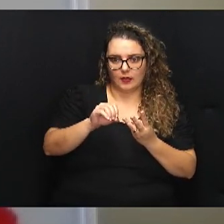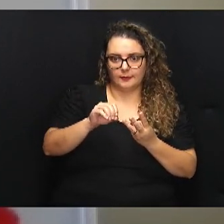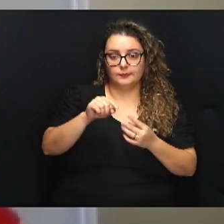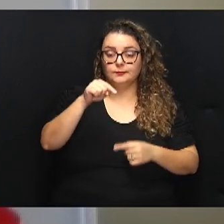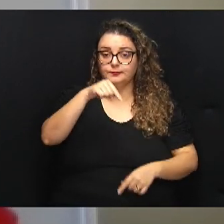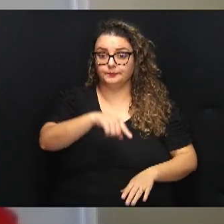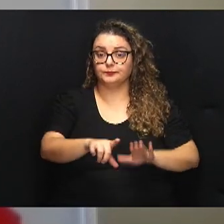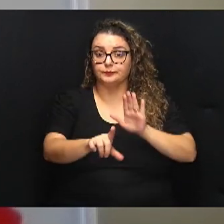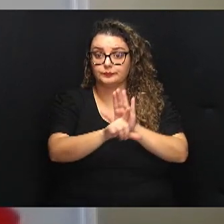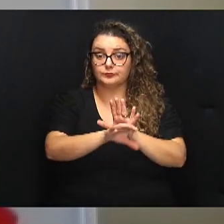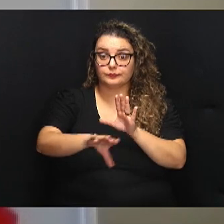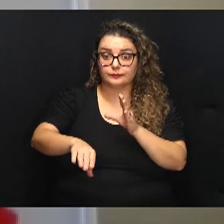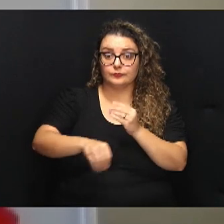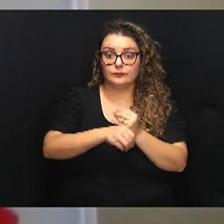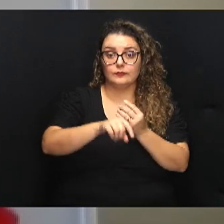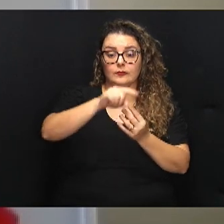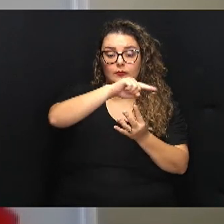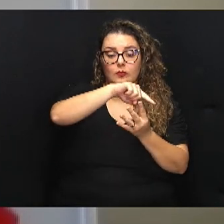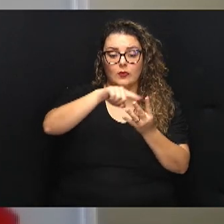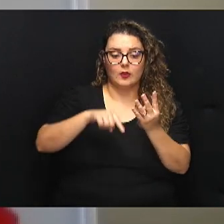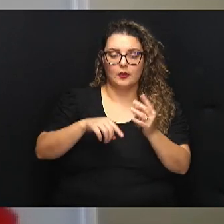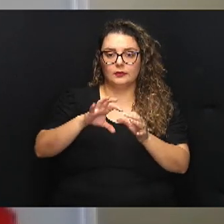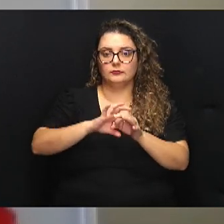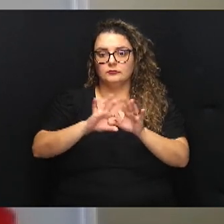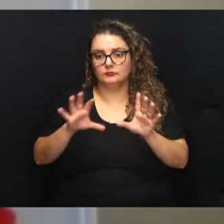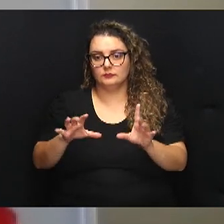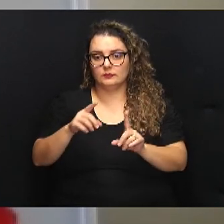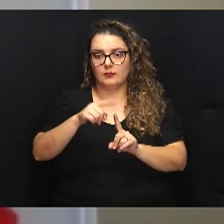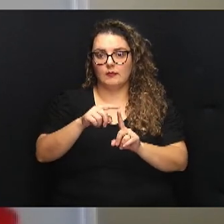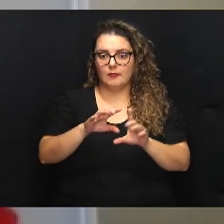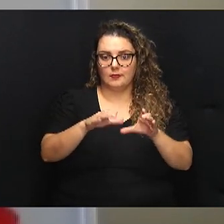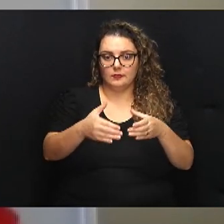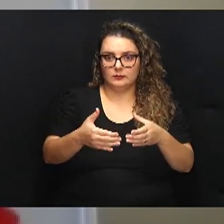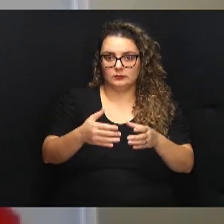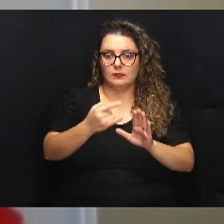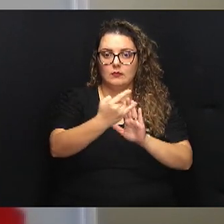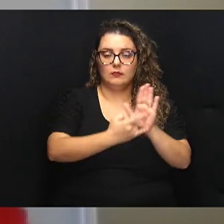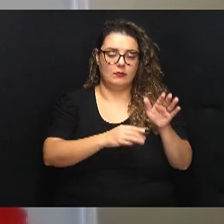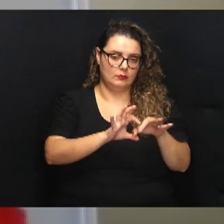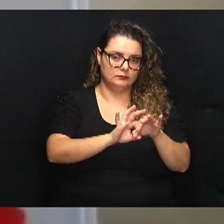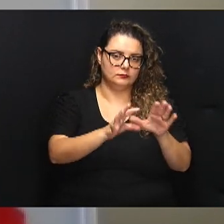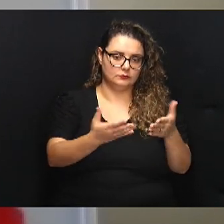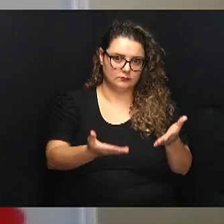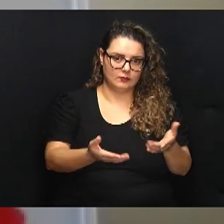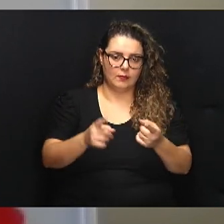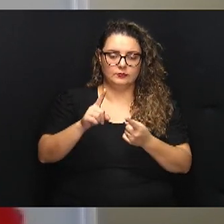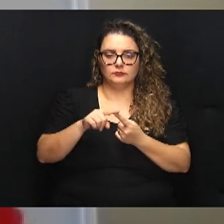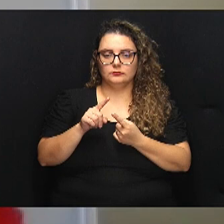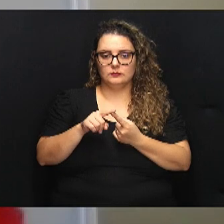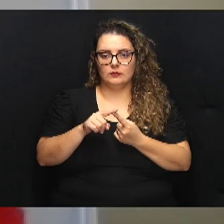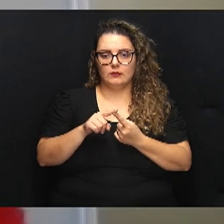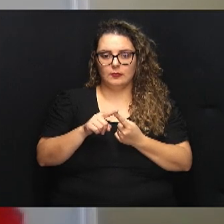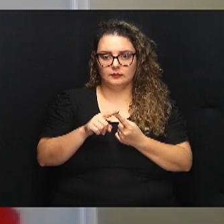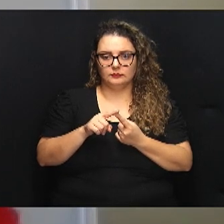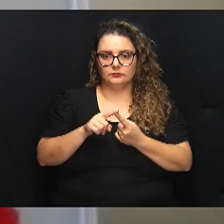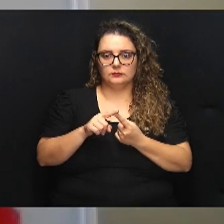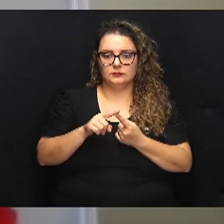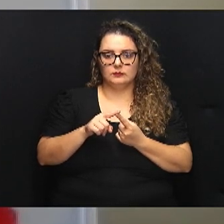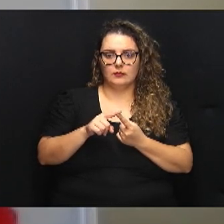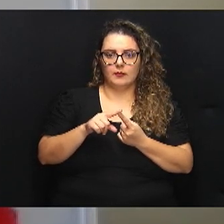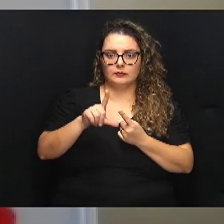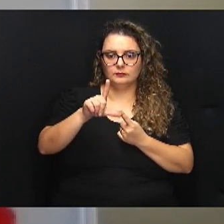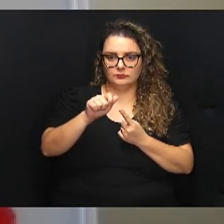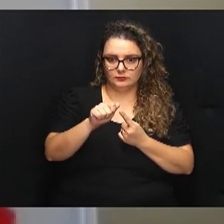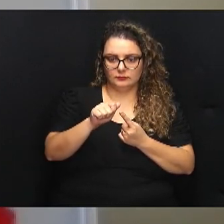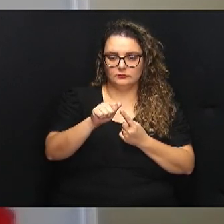ela acrescenta mais 4 licenças, 4 categorias de licenças. A licença, a LAC, a licença